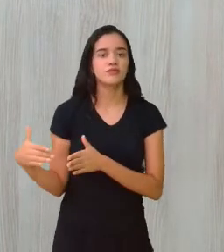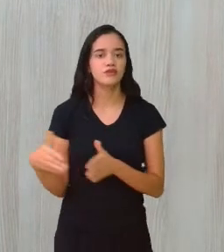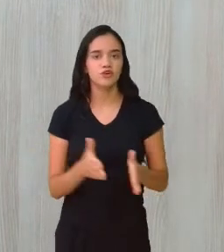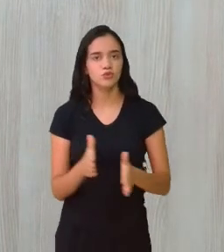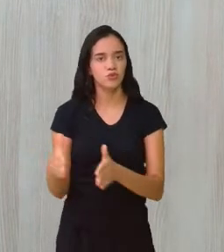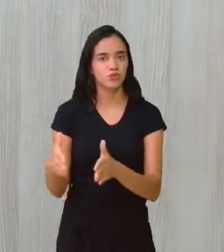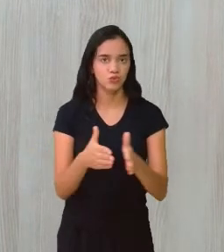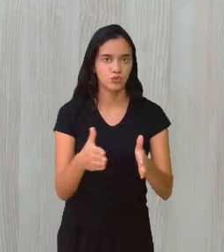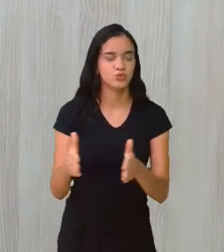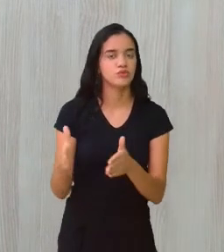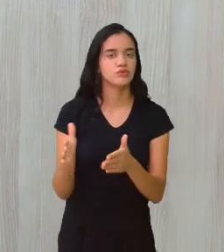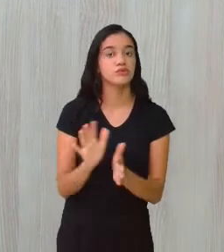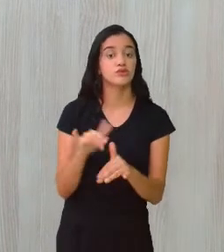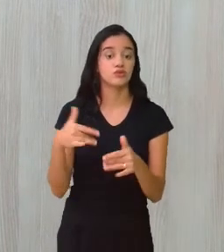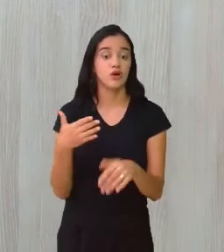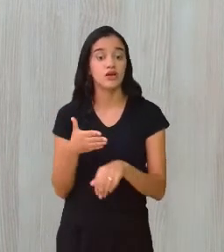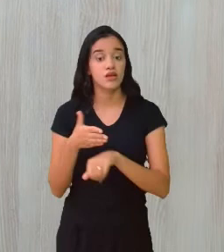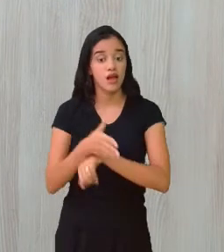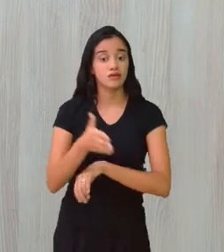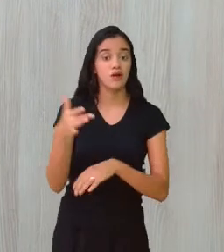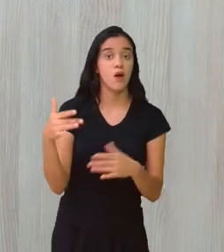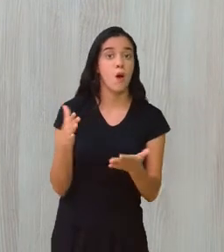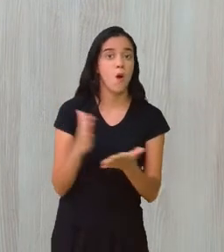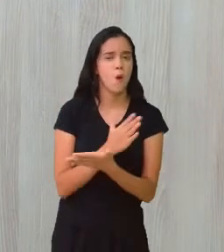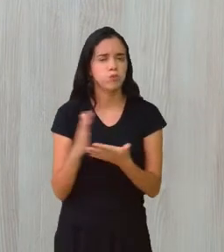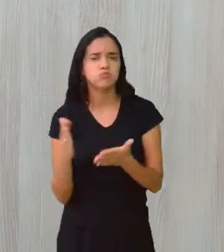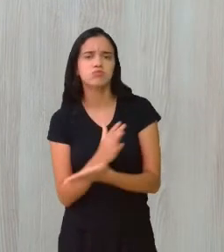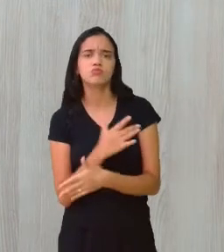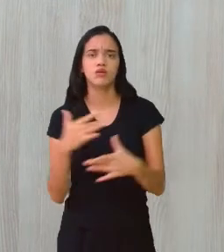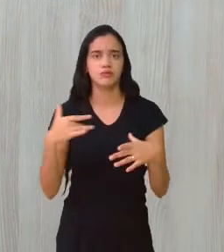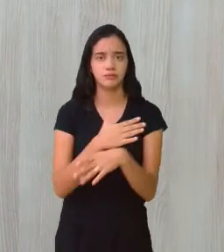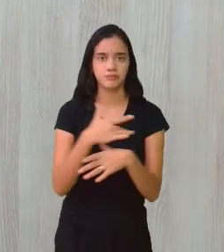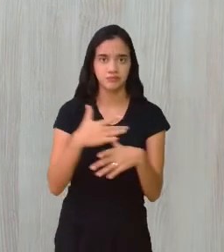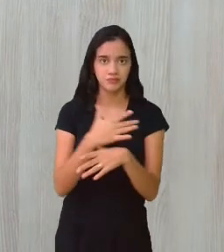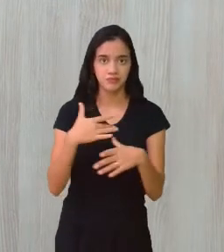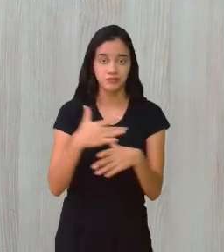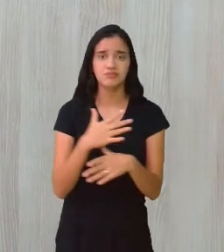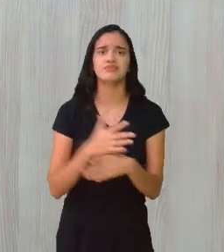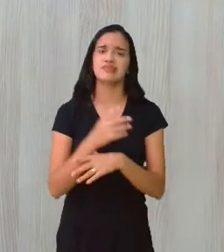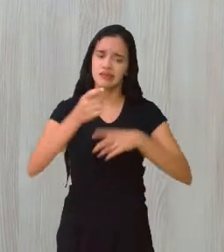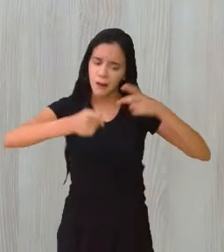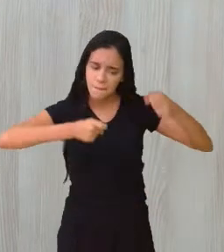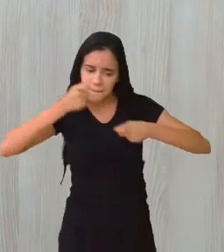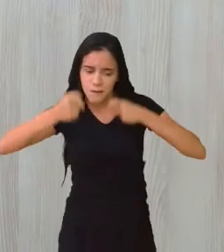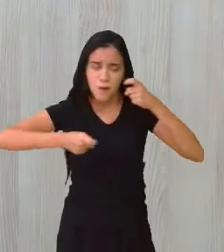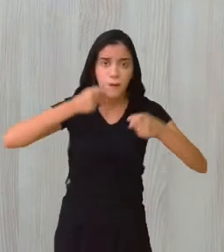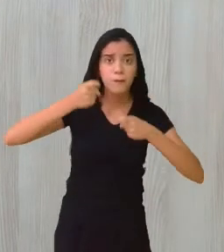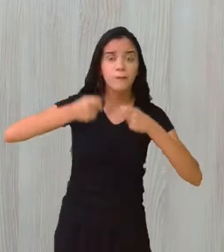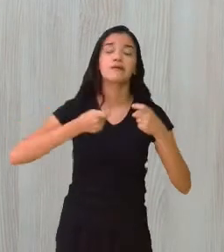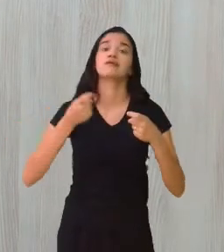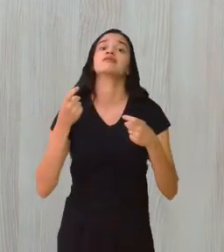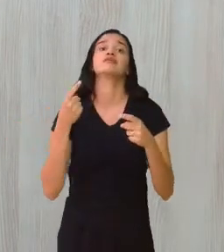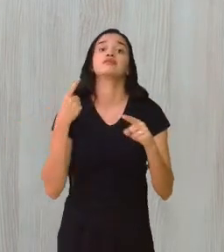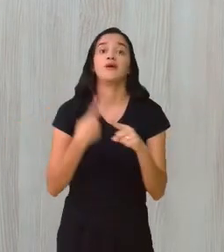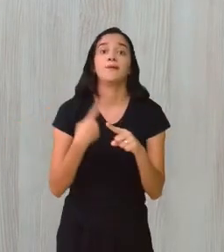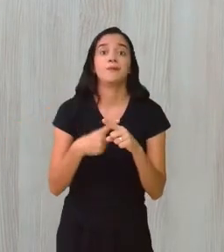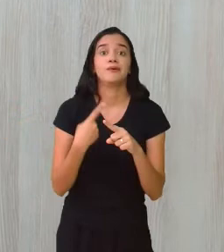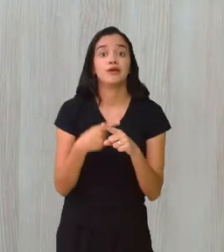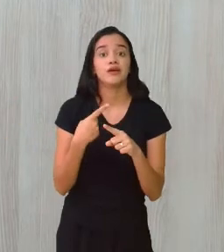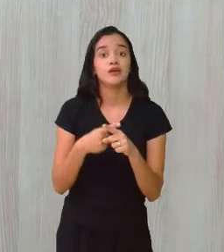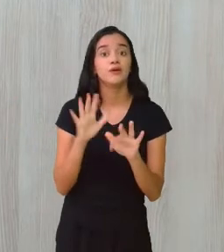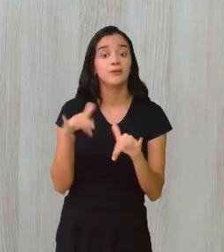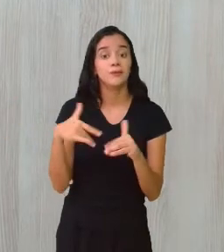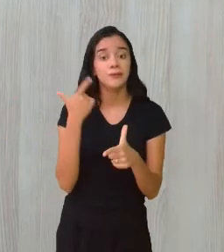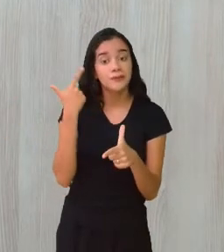que atravessam algumas cidades, né, rios urbanos, é preocupante porque, além de toda essa problemática que a